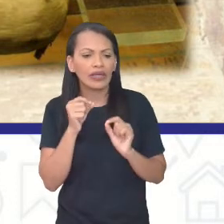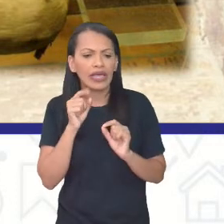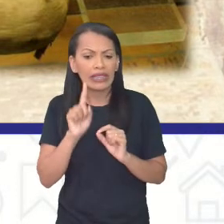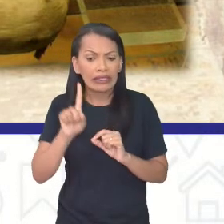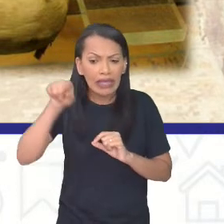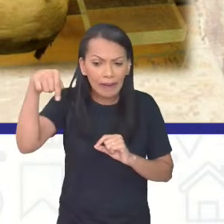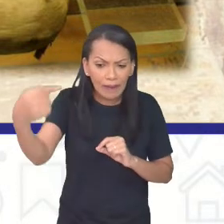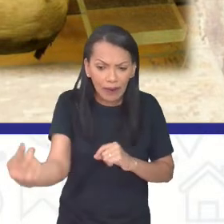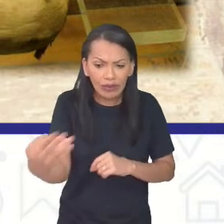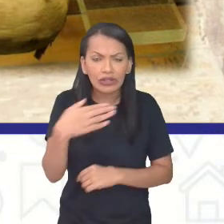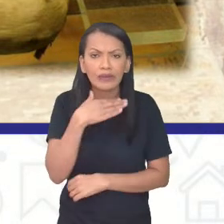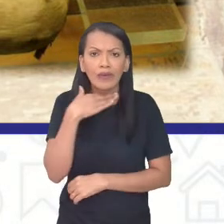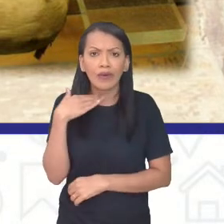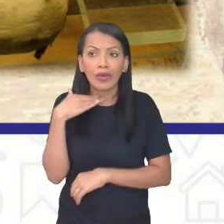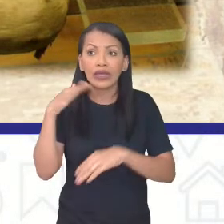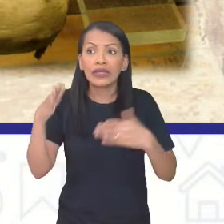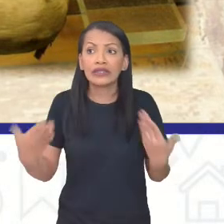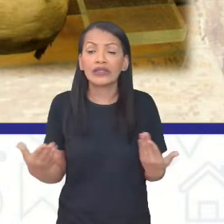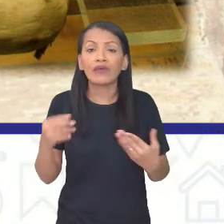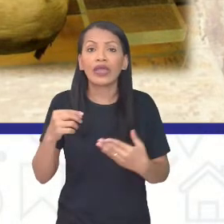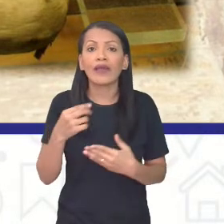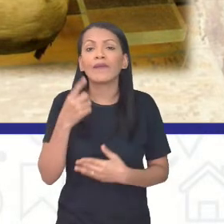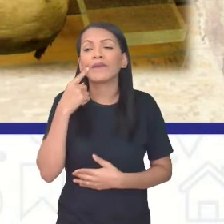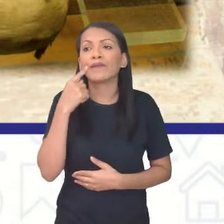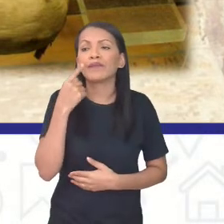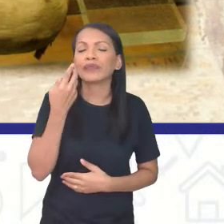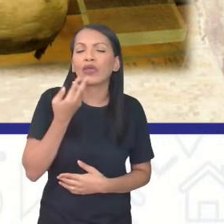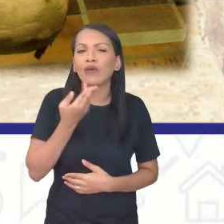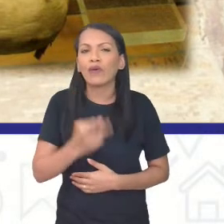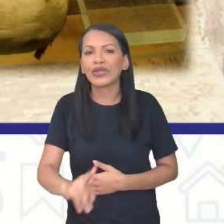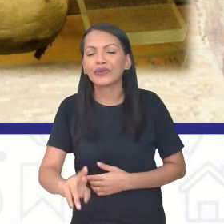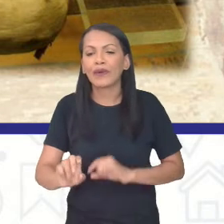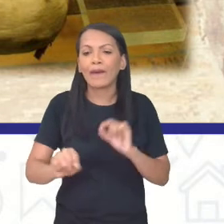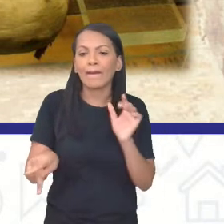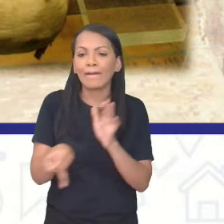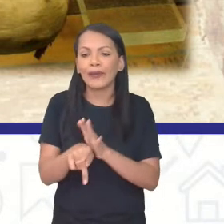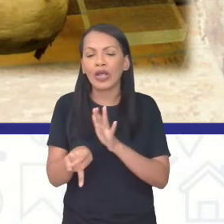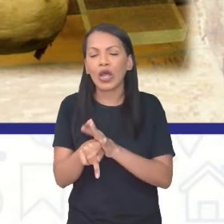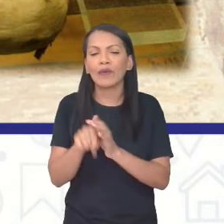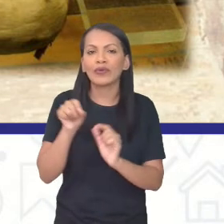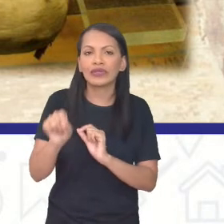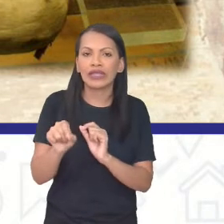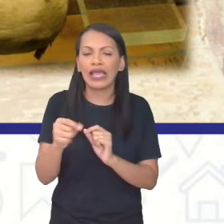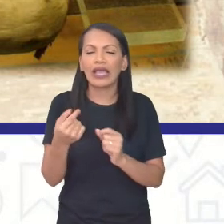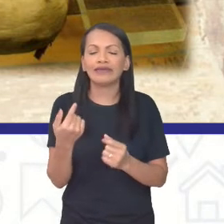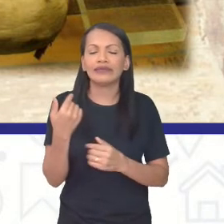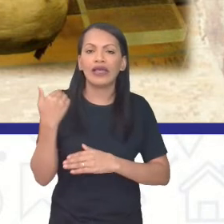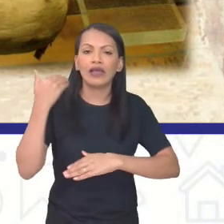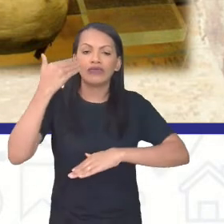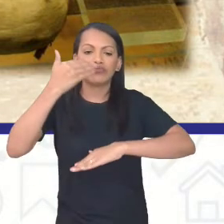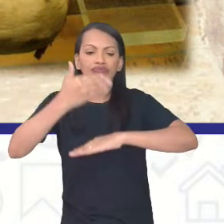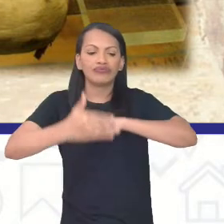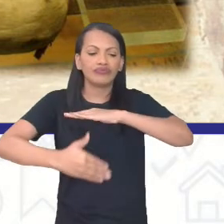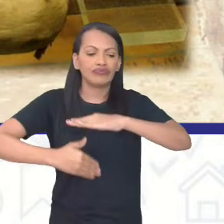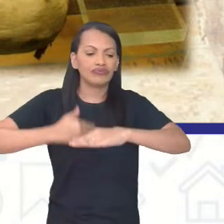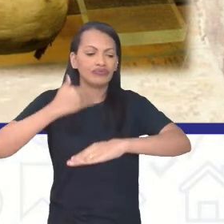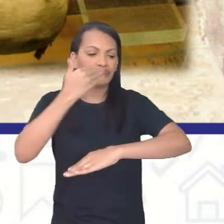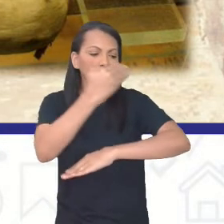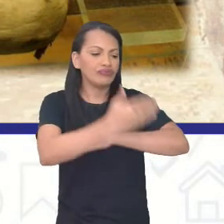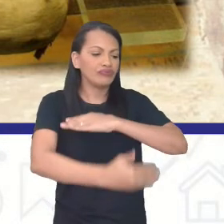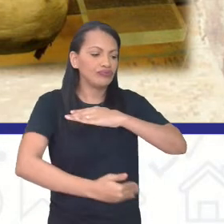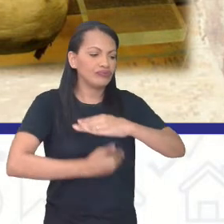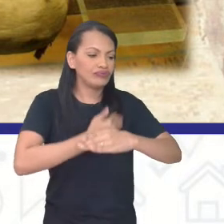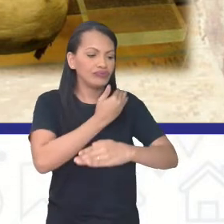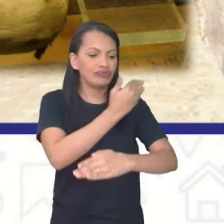nos rituais de mumificação. A gente falou disso na aula passada, né? Eles acreditavam na vida após a morte, então eles tinham a prática